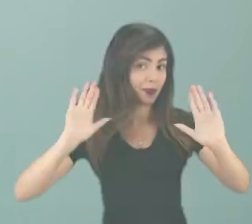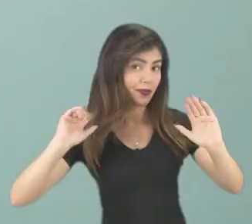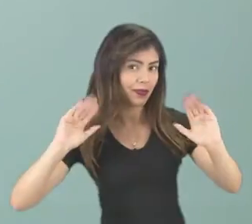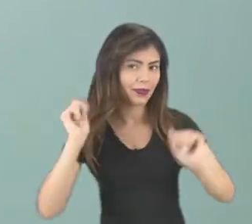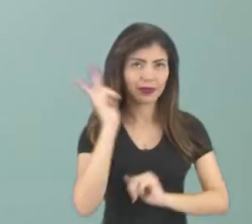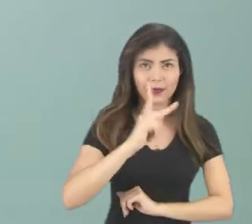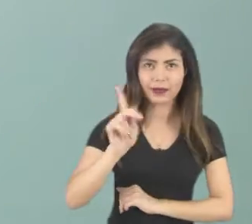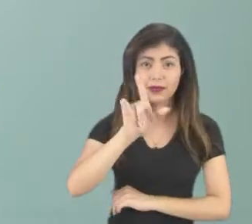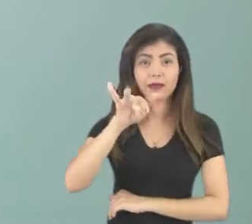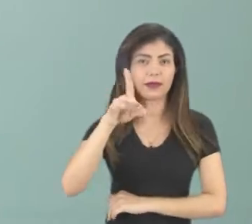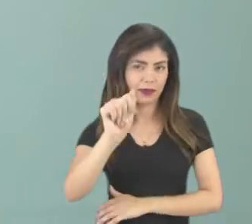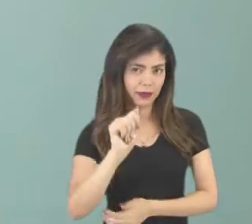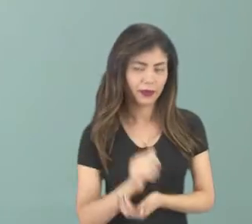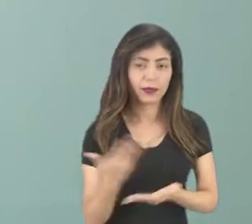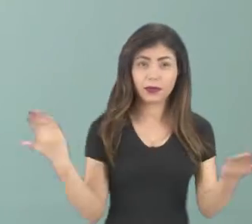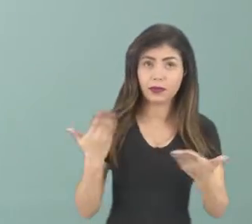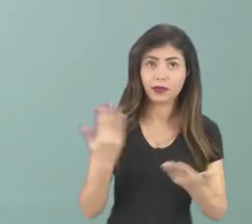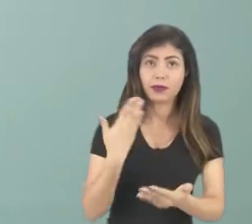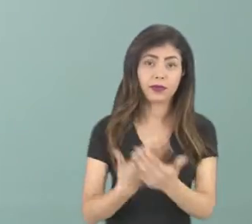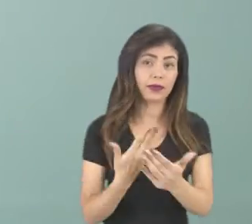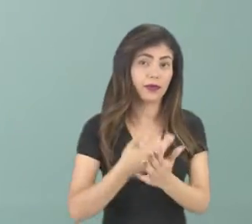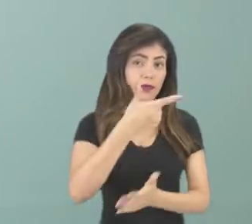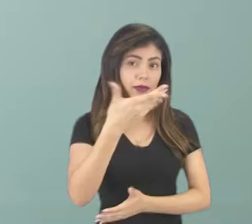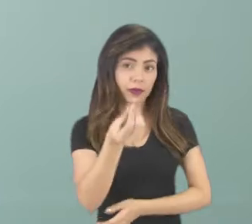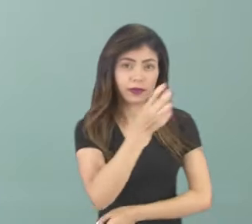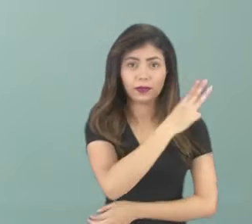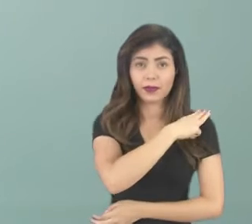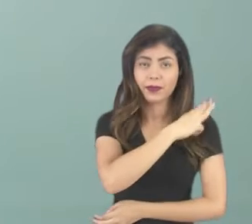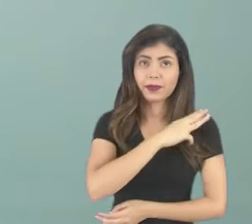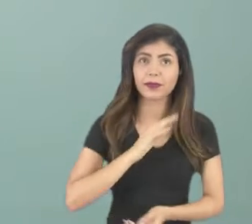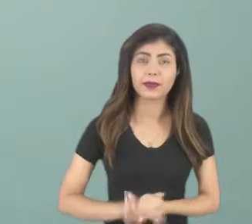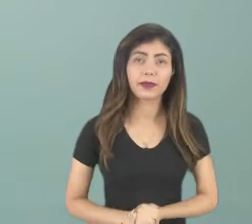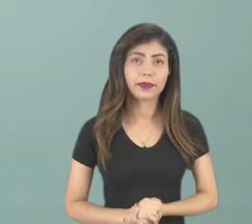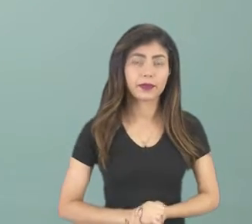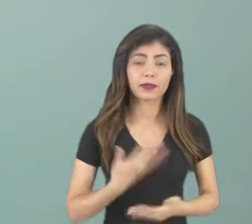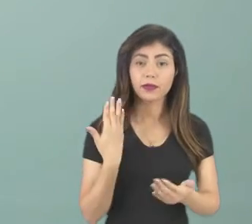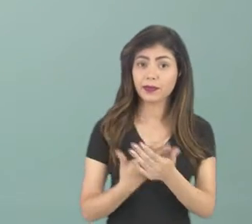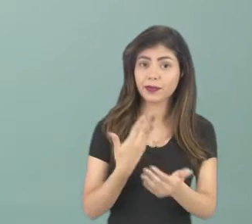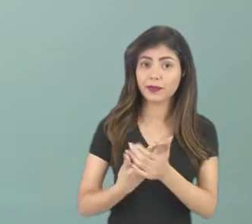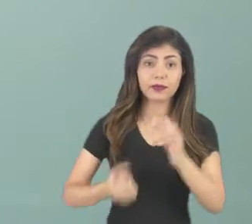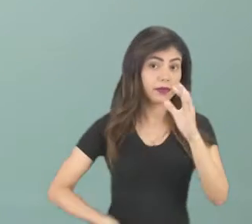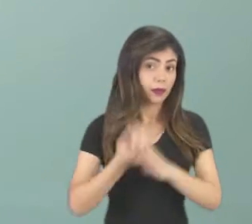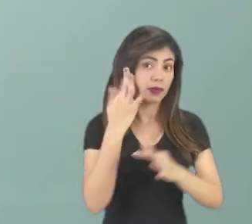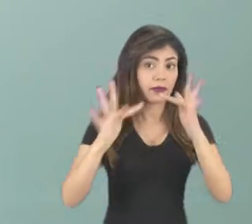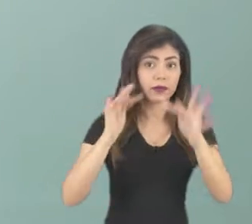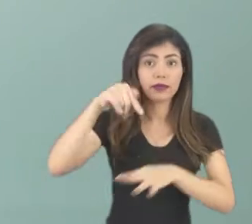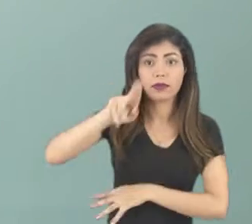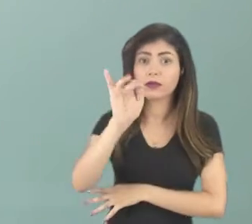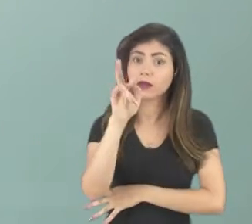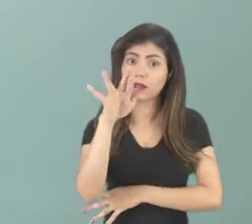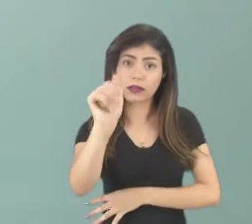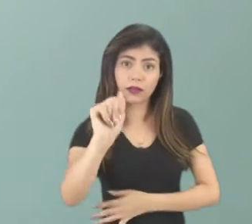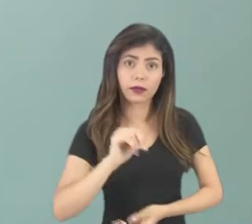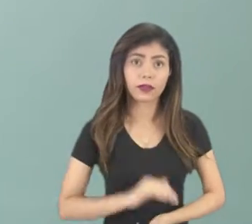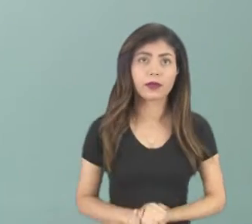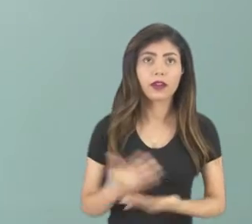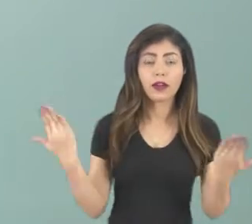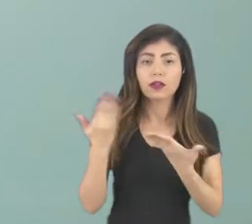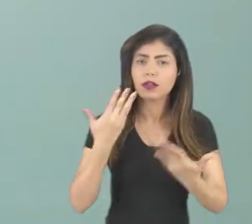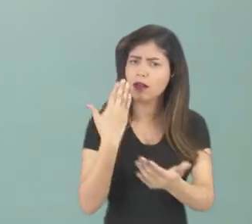o Olá eu sou Professora Lídia e na aula de número 26 do 3º ano do ensino médio nós vamos mudar o surgimento da física quântica